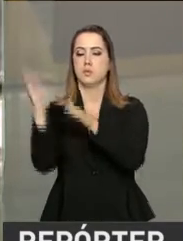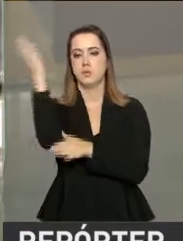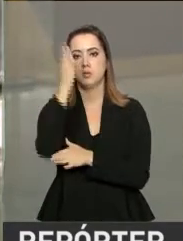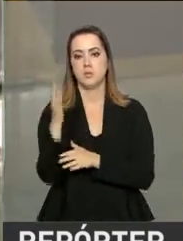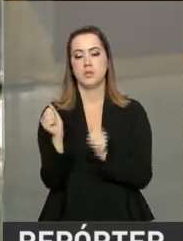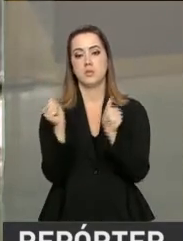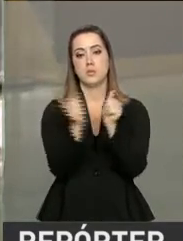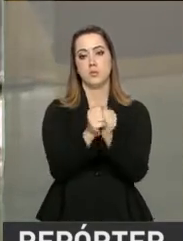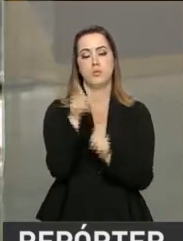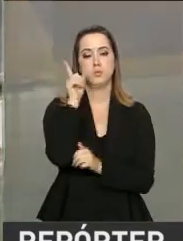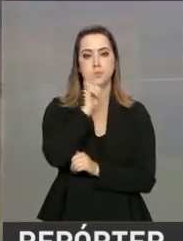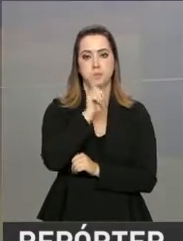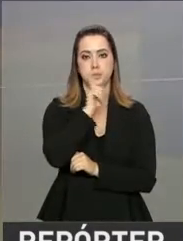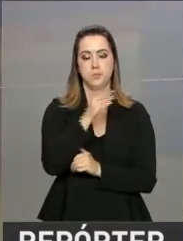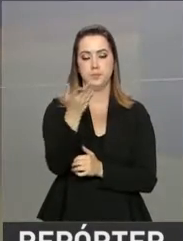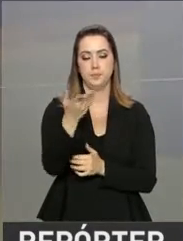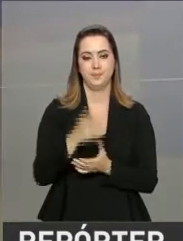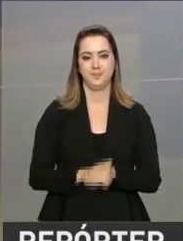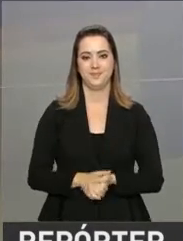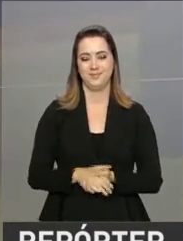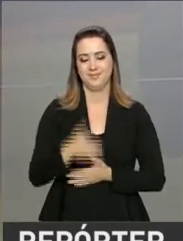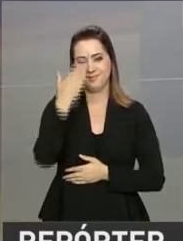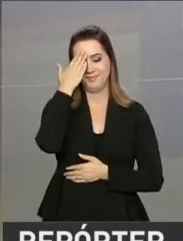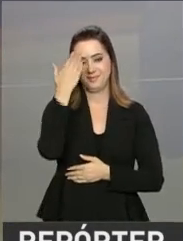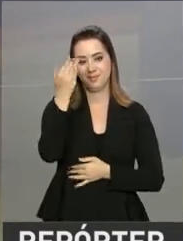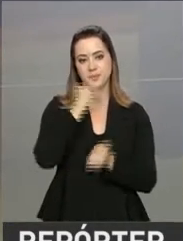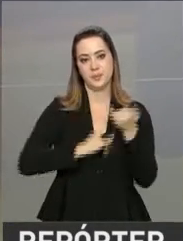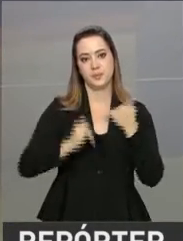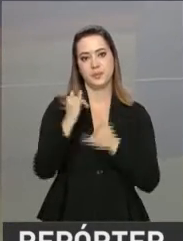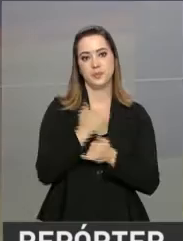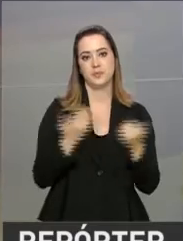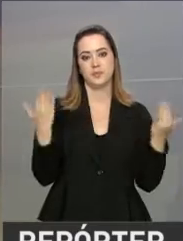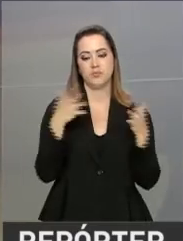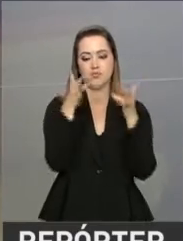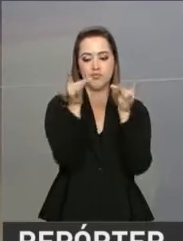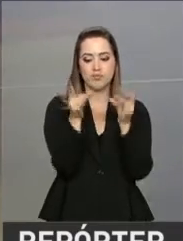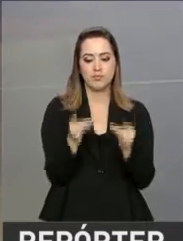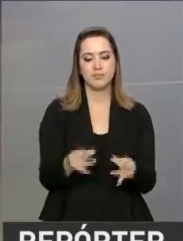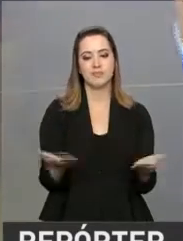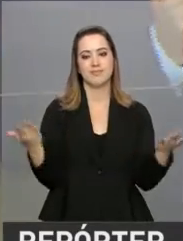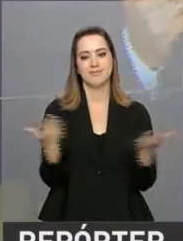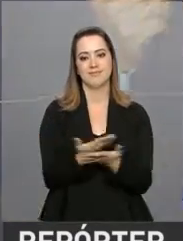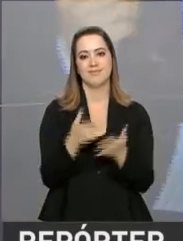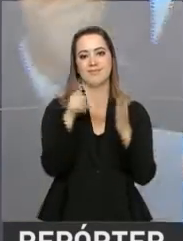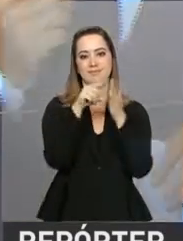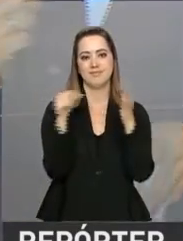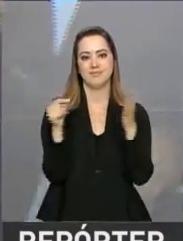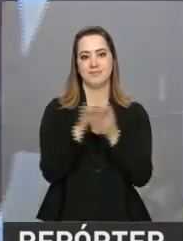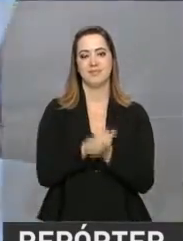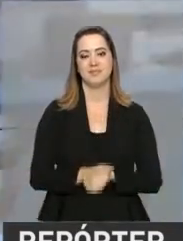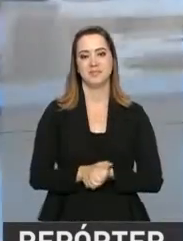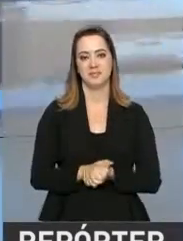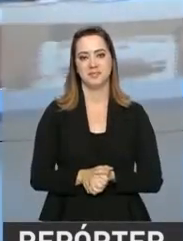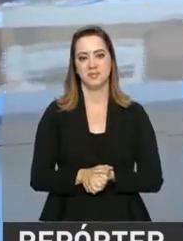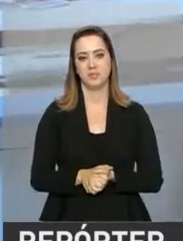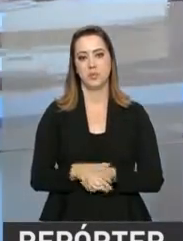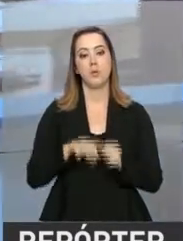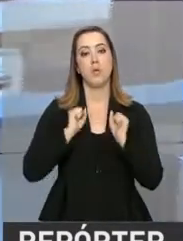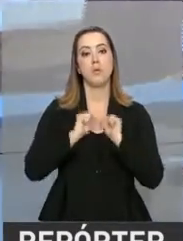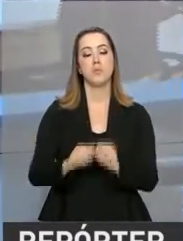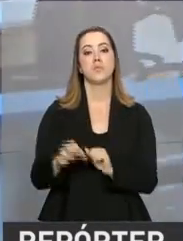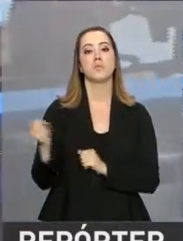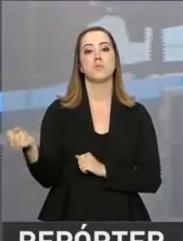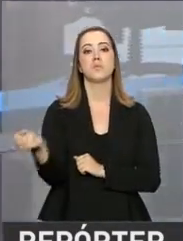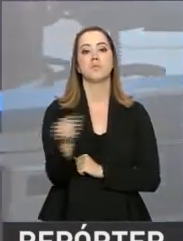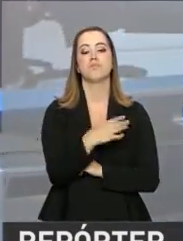eu volto com você no estúdio zé luis obrigado paulo la sálvia pelas informações detalhadas sair do palácio do planalto possibilitar novos